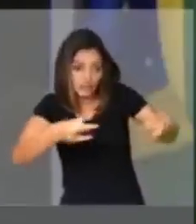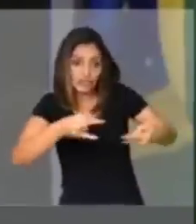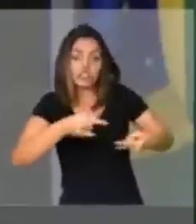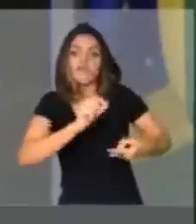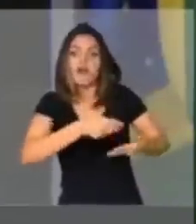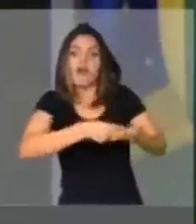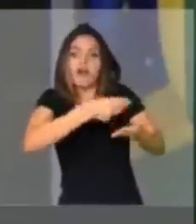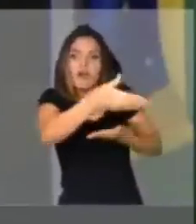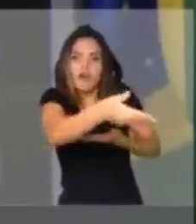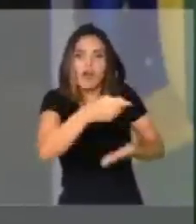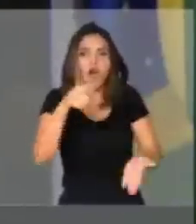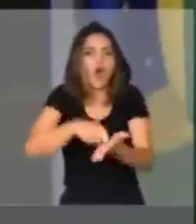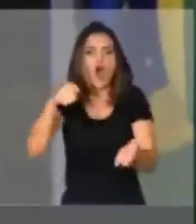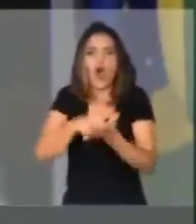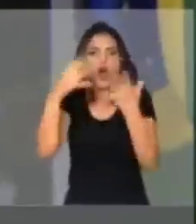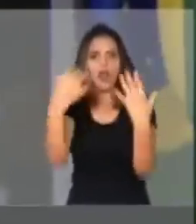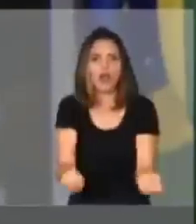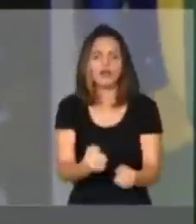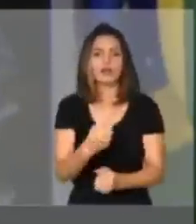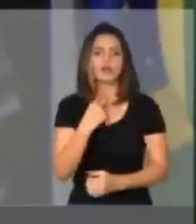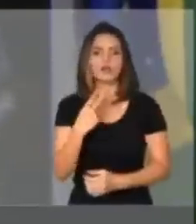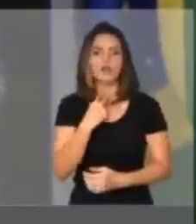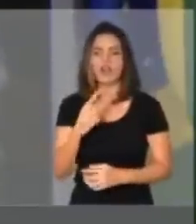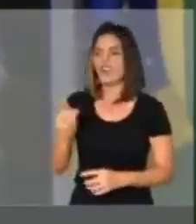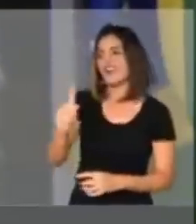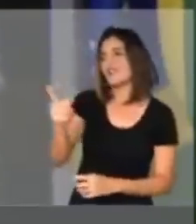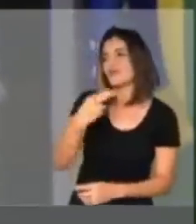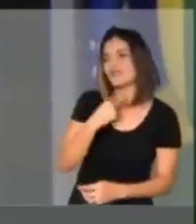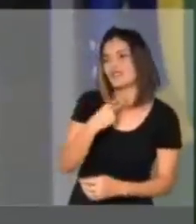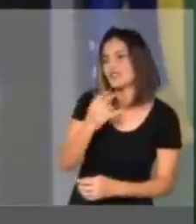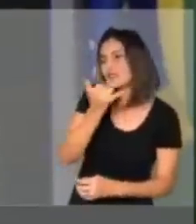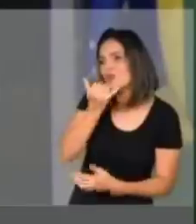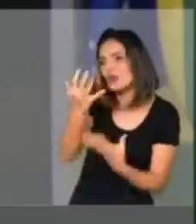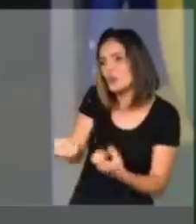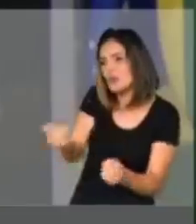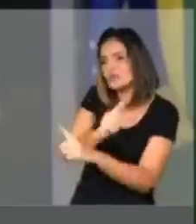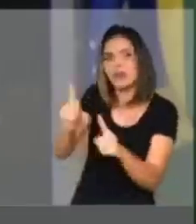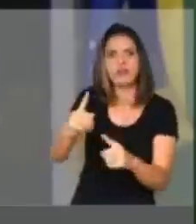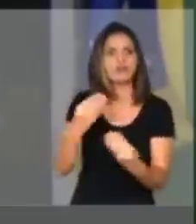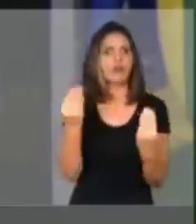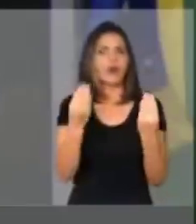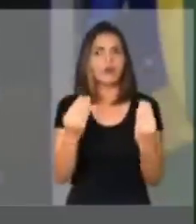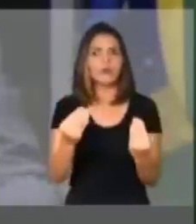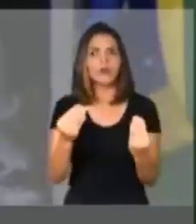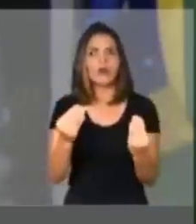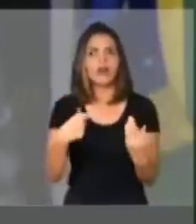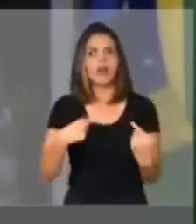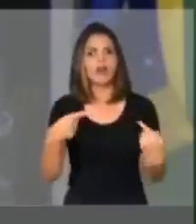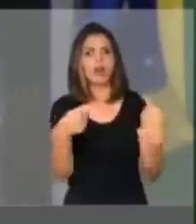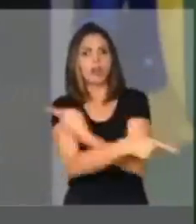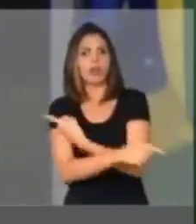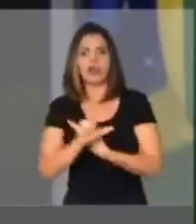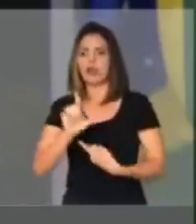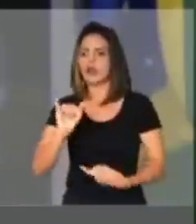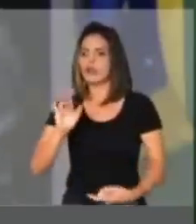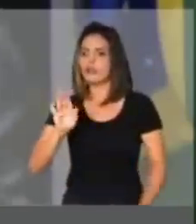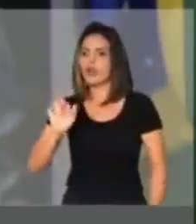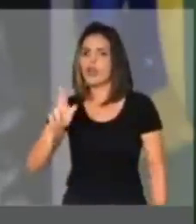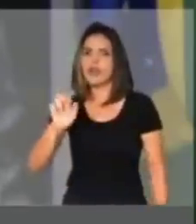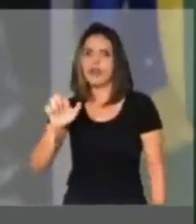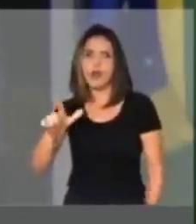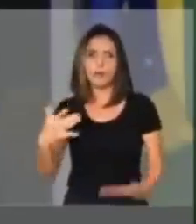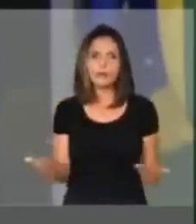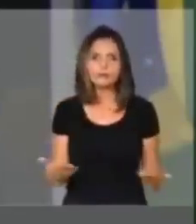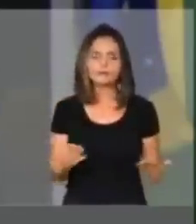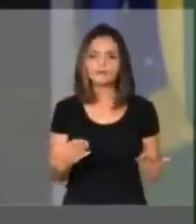será obrigatoriamente aceito, não tem saída. Algo completamente antiliberal, antieconômico, e a orientação